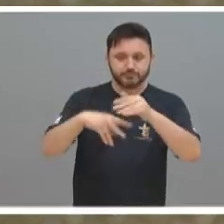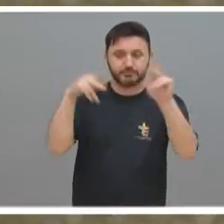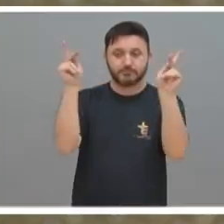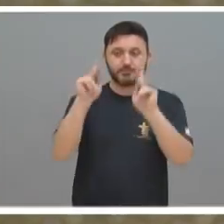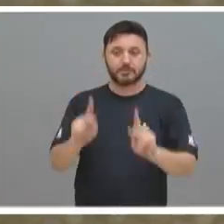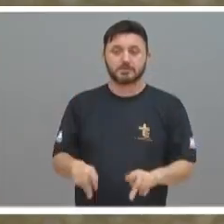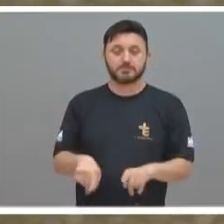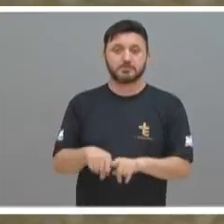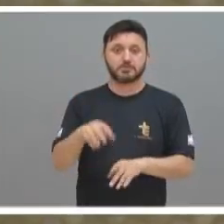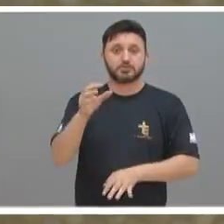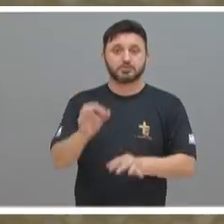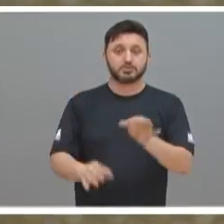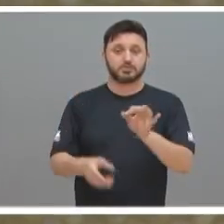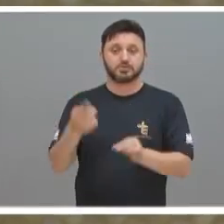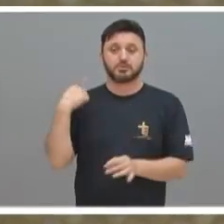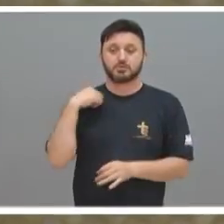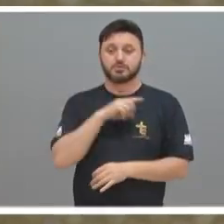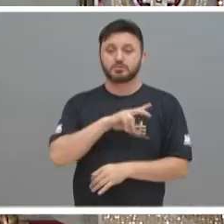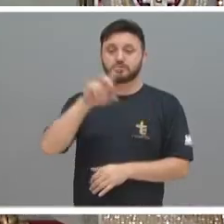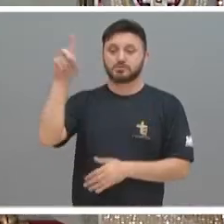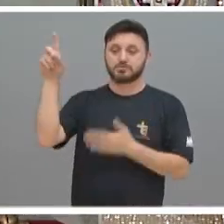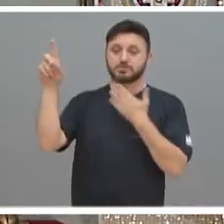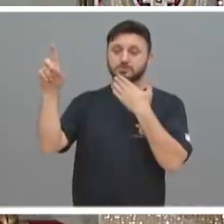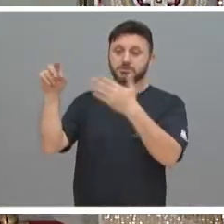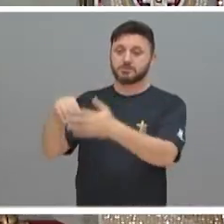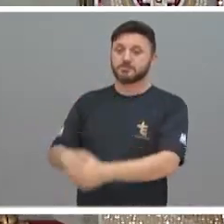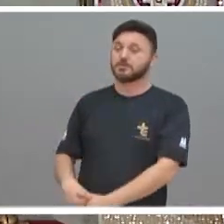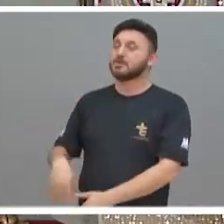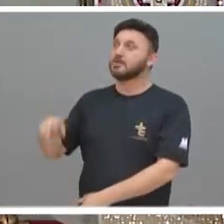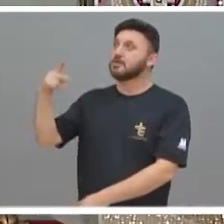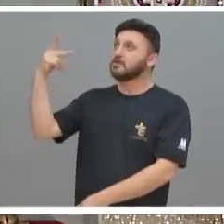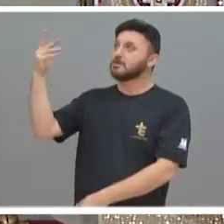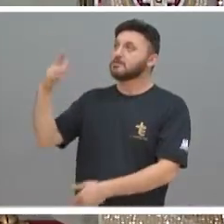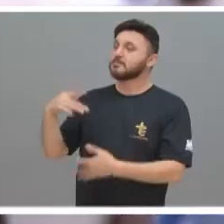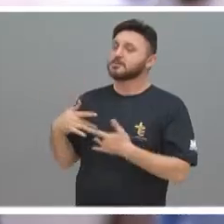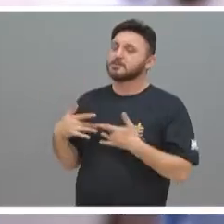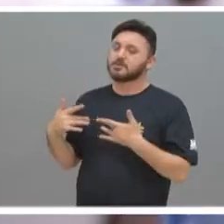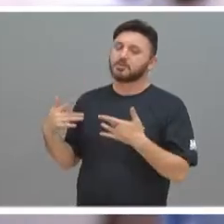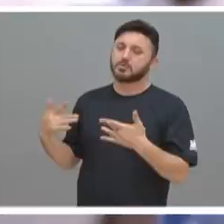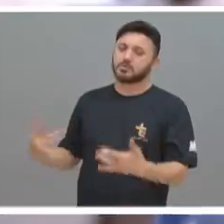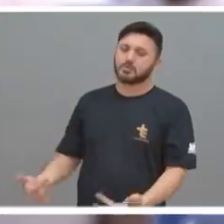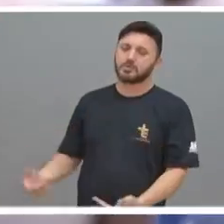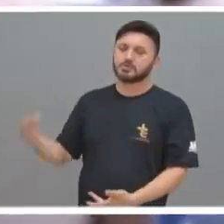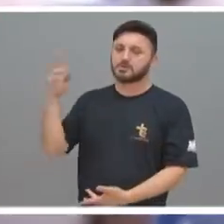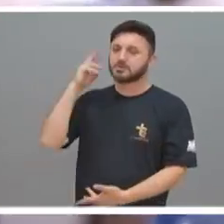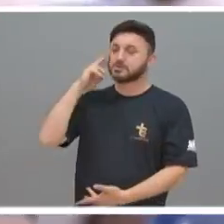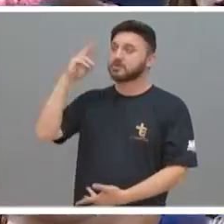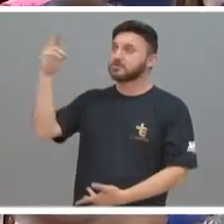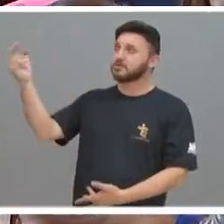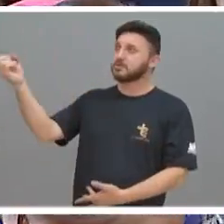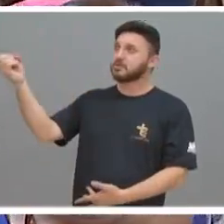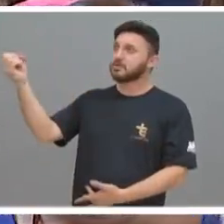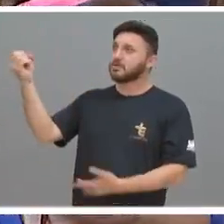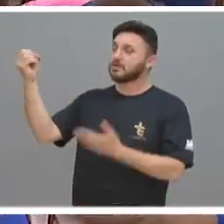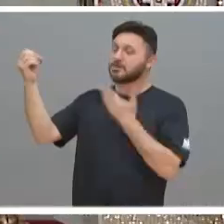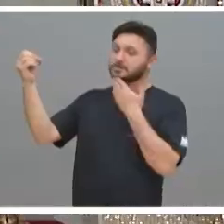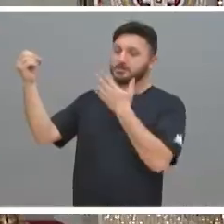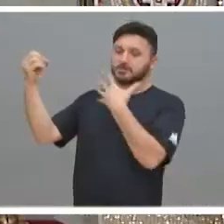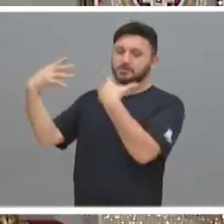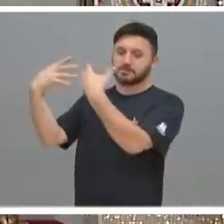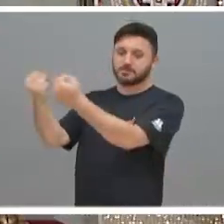de justiça. Nós vos pedimos. Em vossa misericórdia, atendei-nos, Senhor.